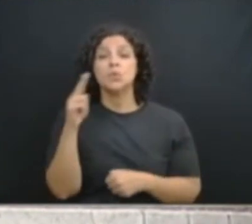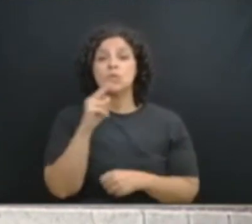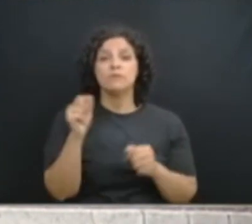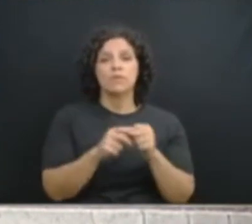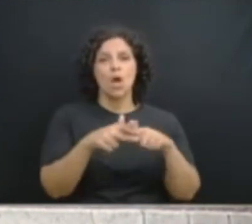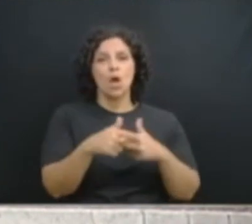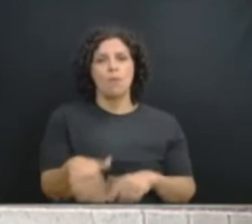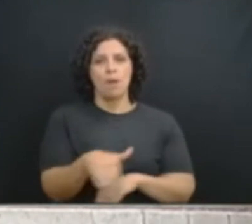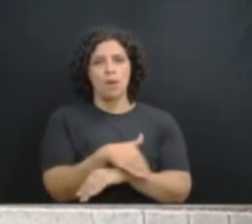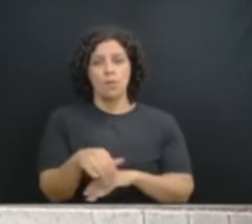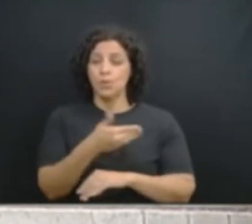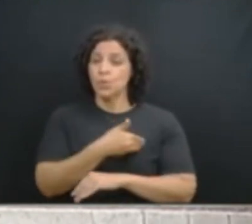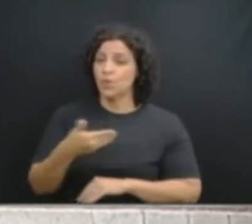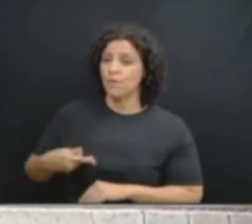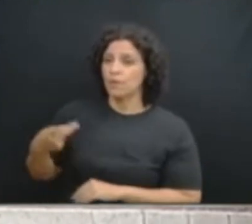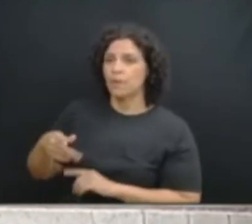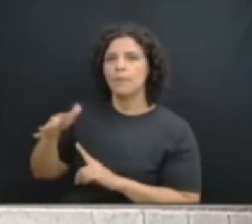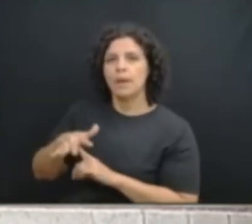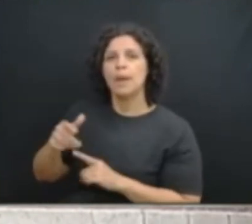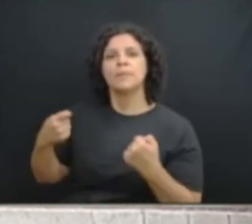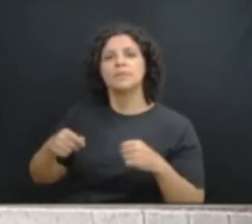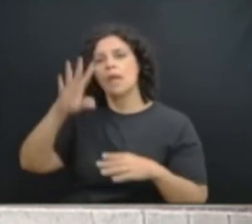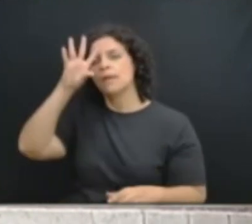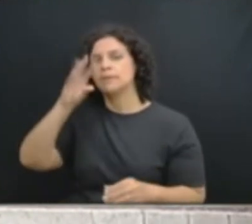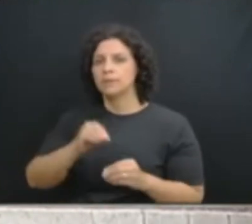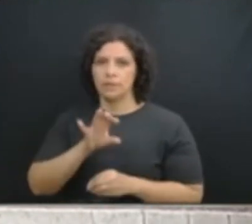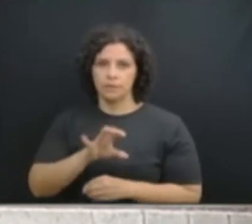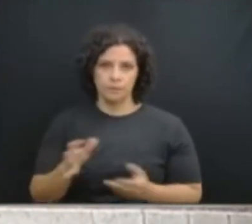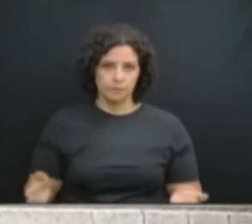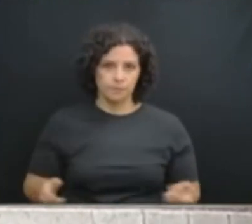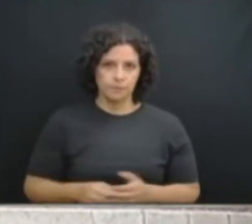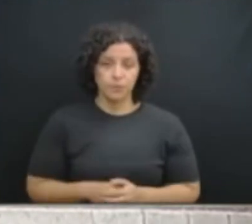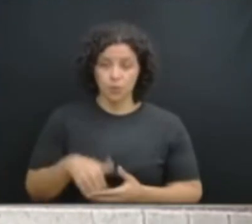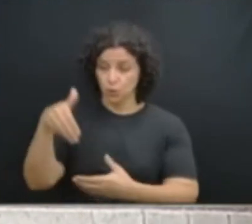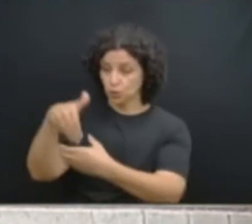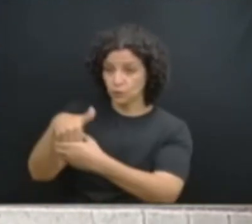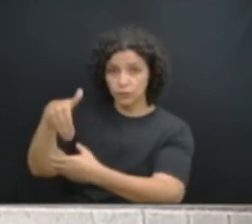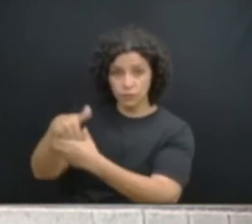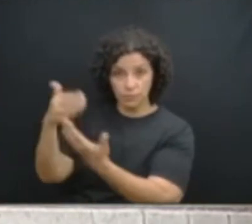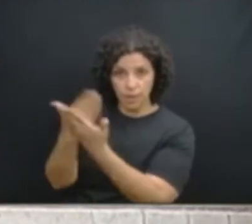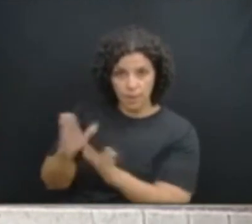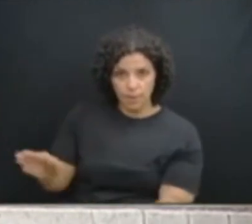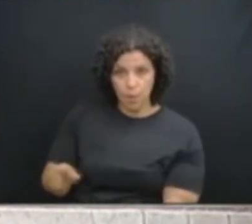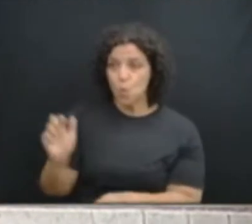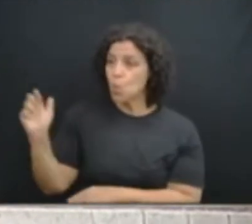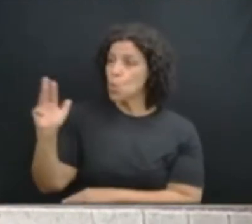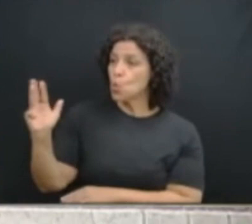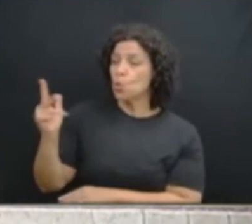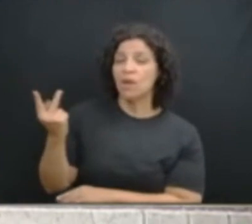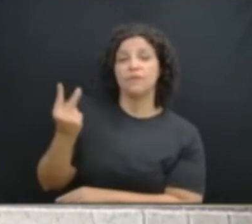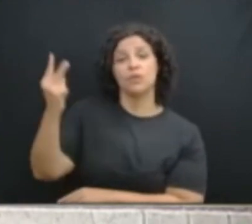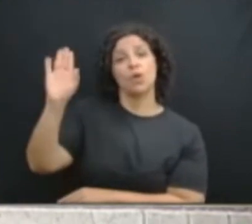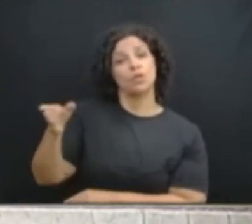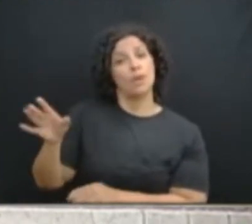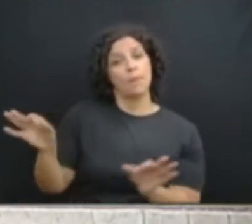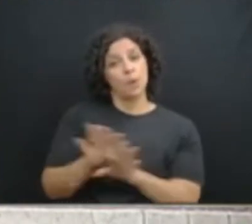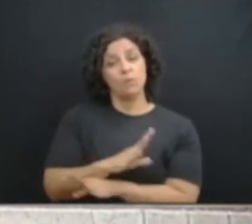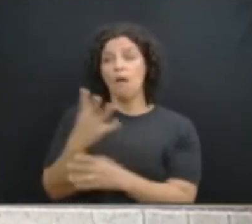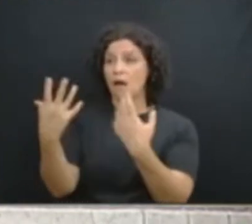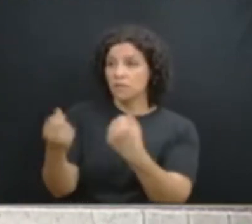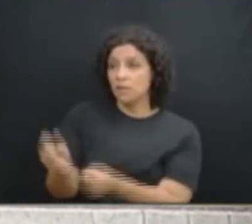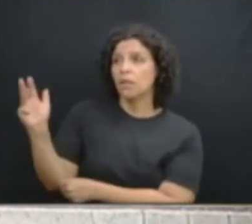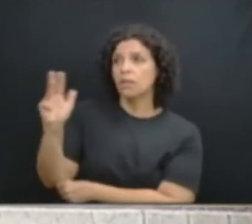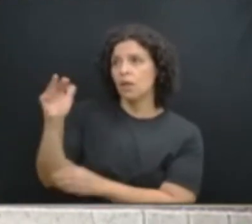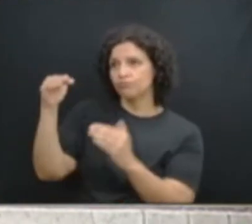manutenção. E o governo do Estado tem que entender isso. A eleição já acabou. O Lula já ganhou a eleição. Tem que aceitar